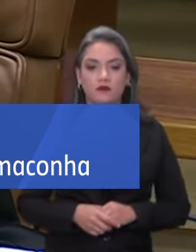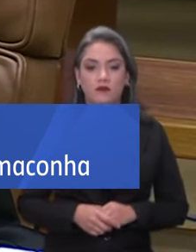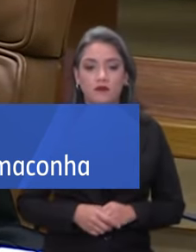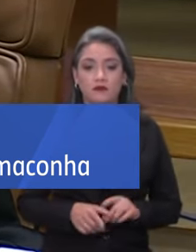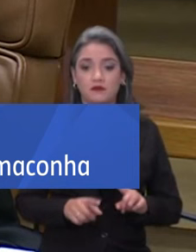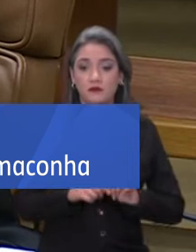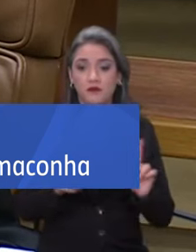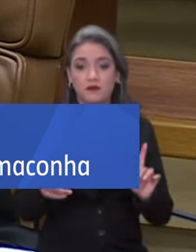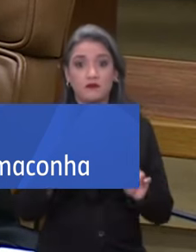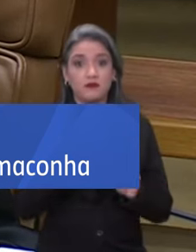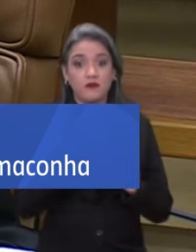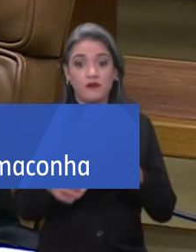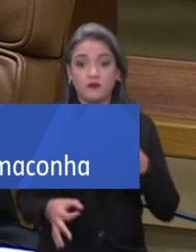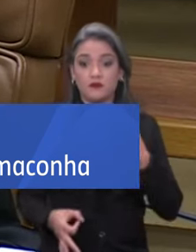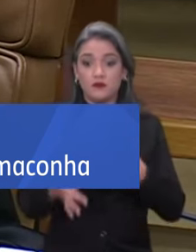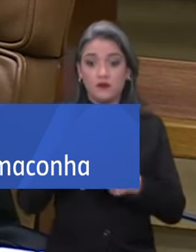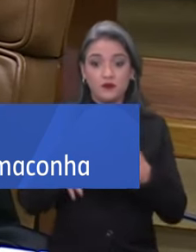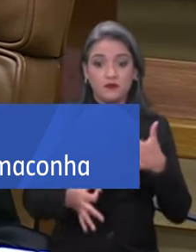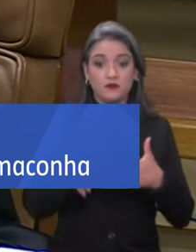pelo Judiciário.